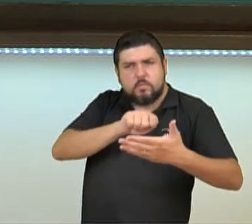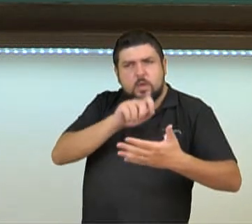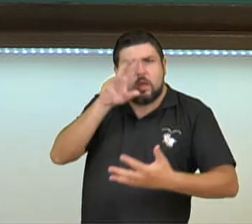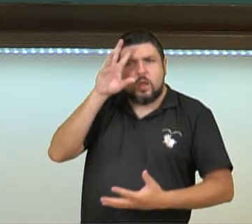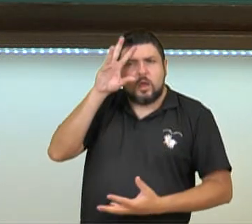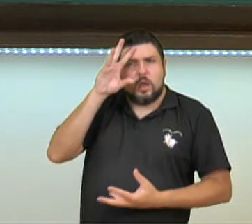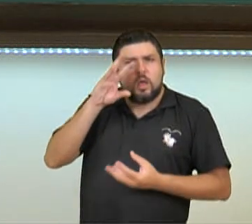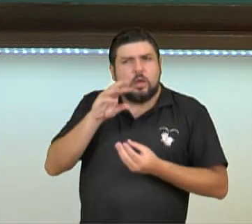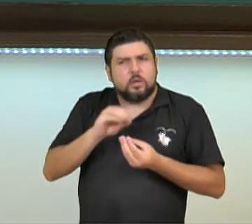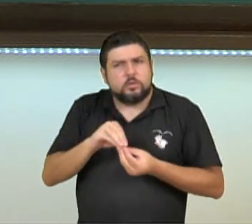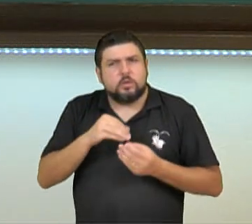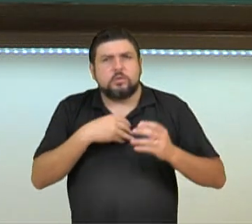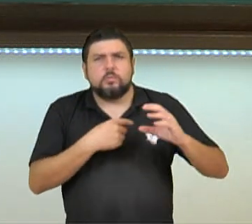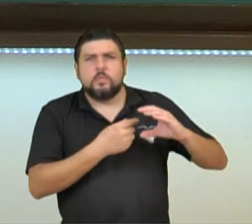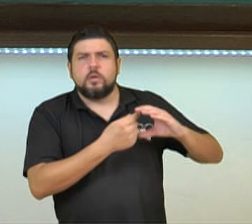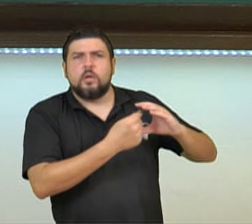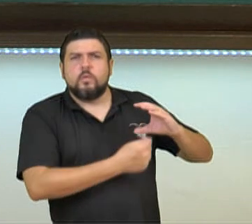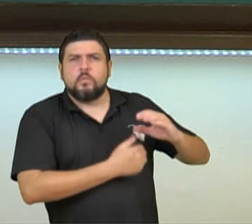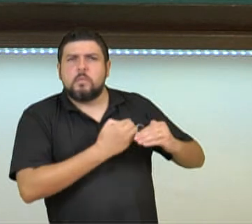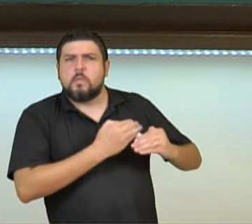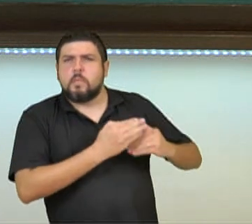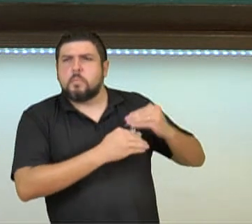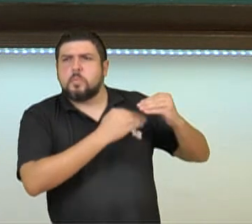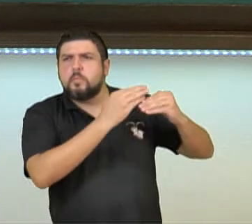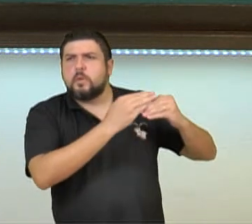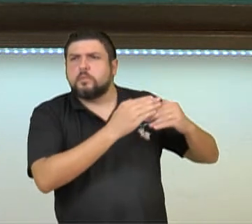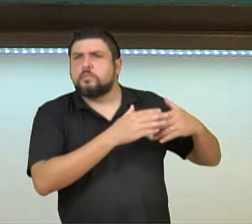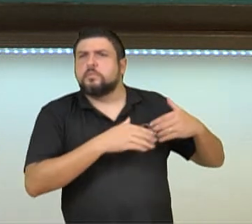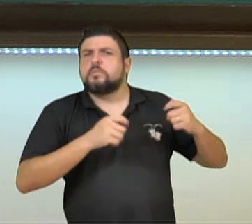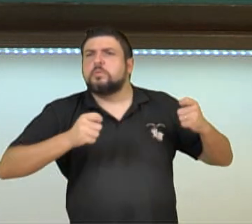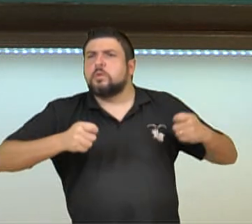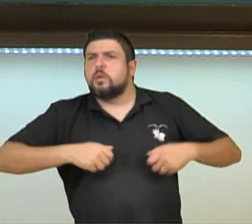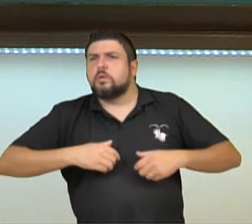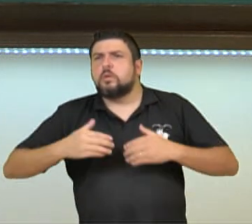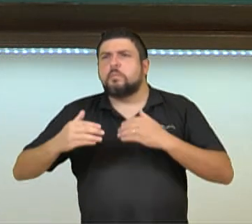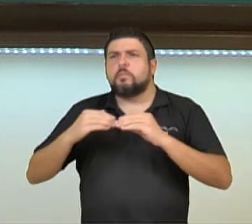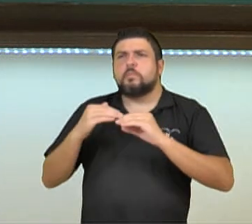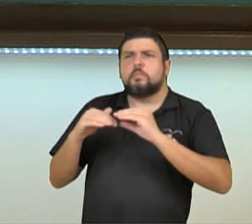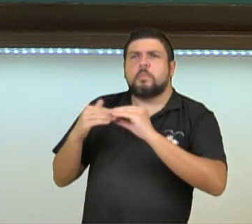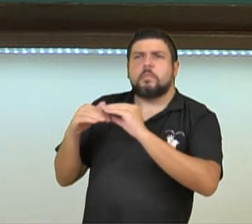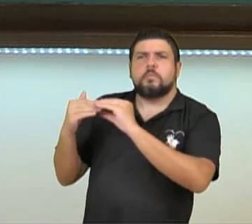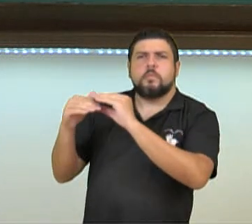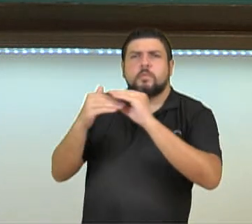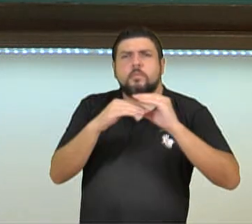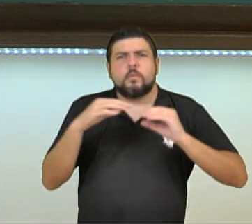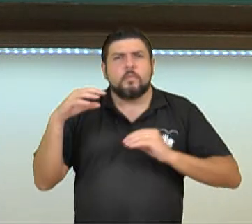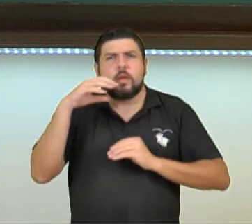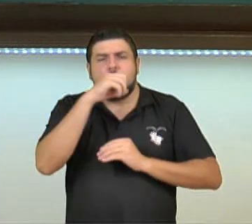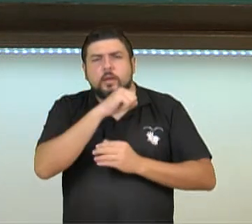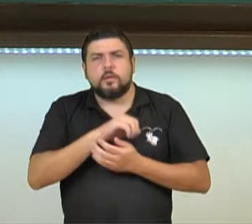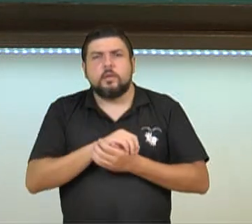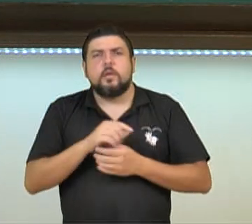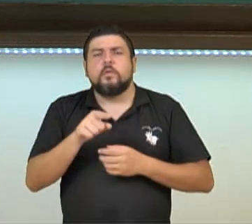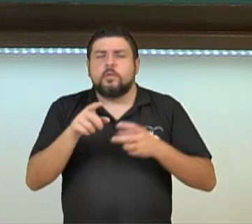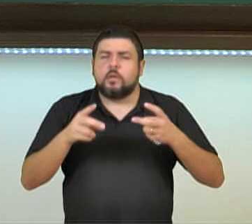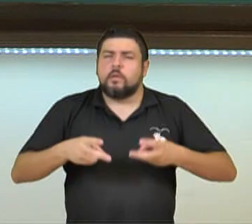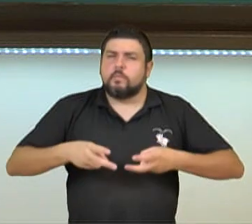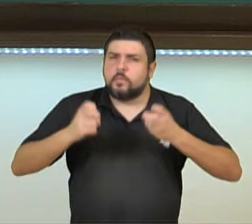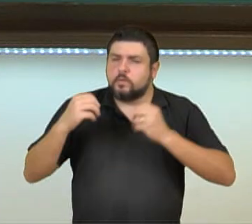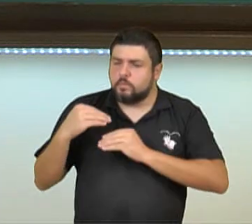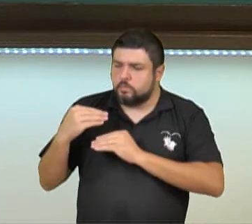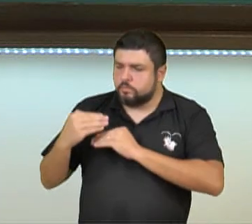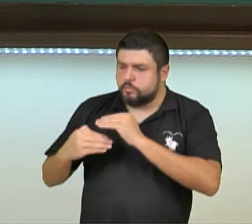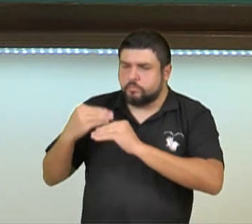tenha uma noção de alguns links históricos e geográficos para que você tenha noção da evolução de todo